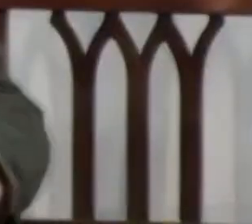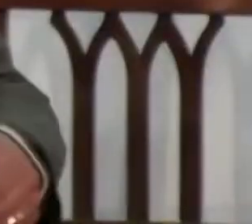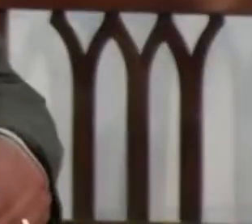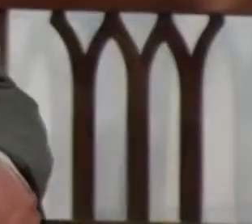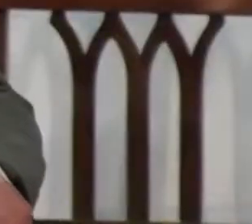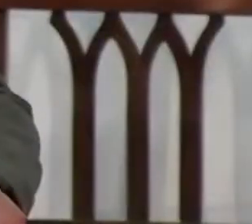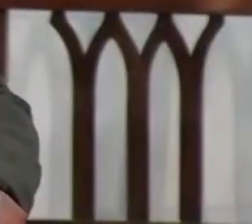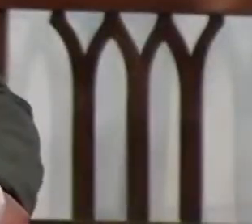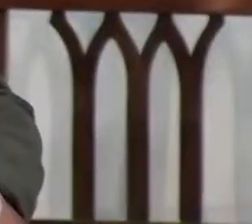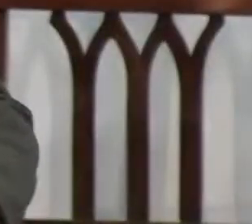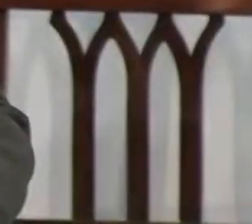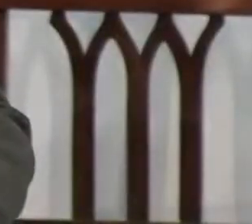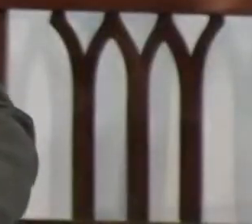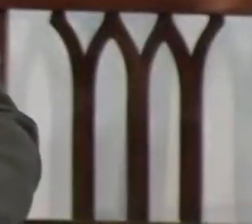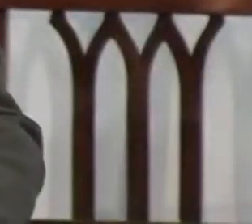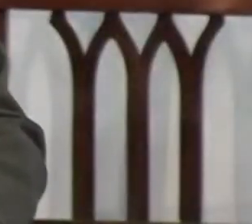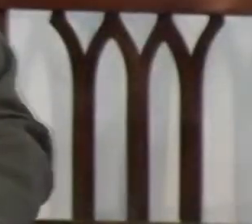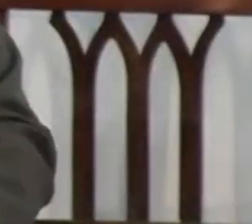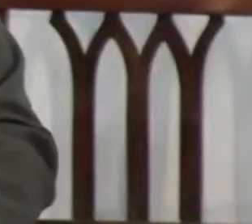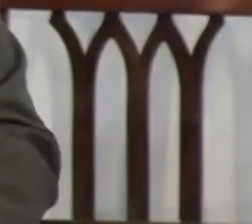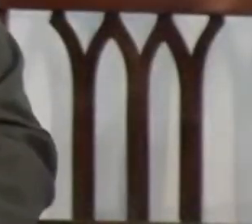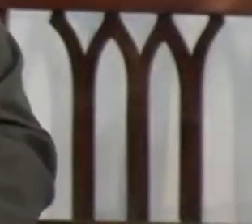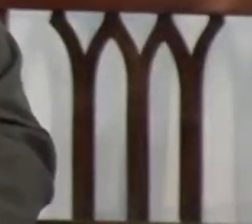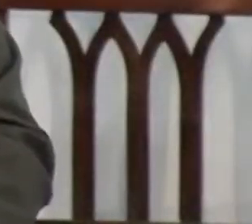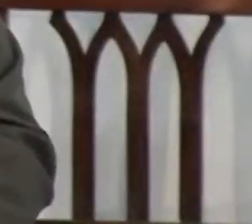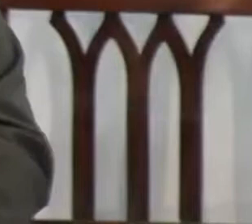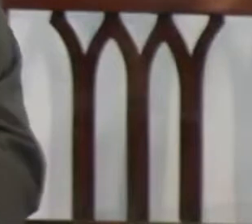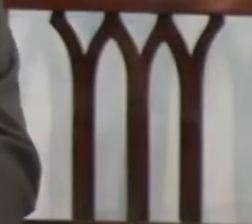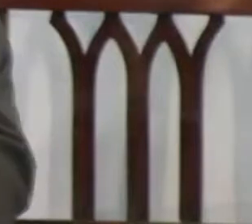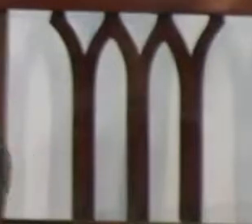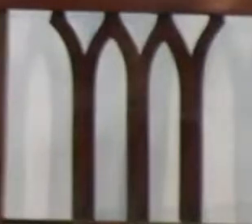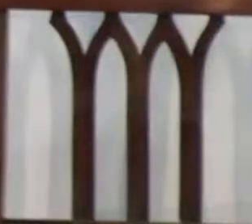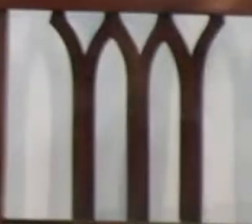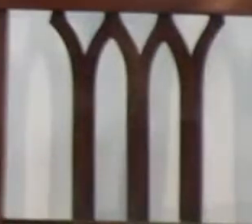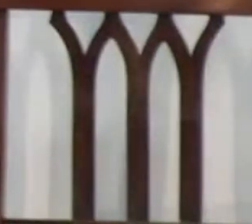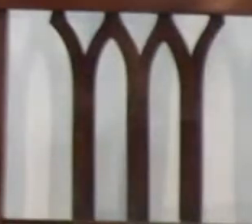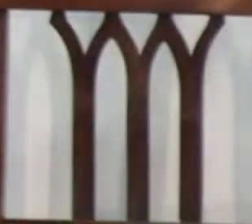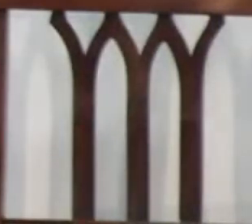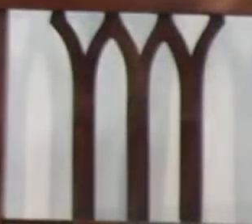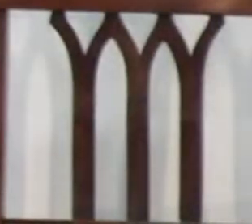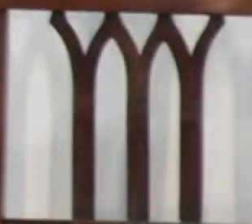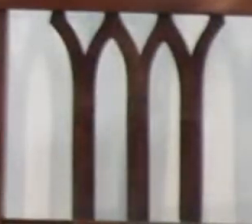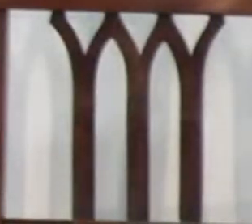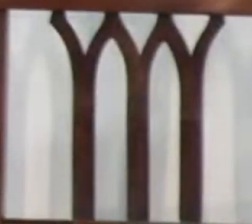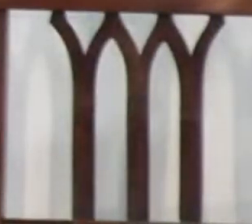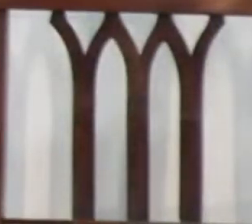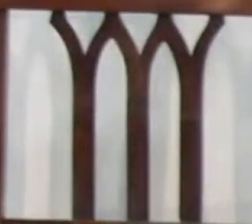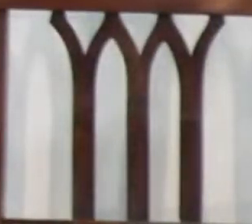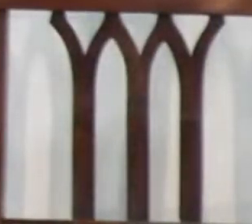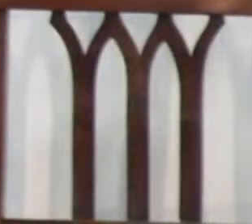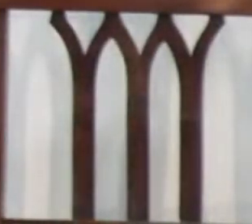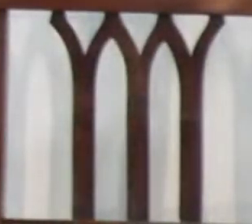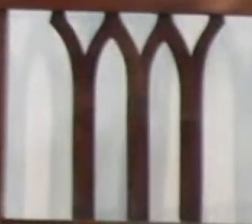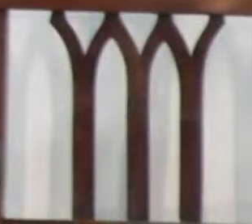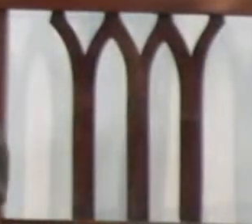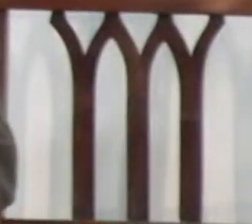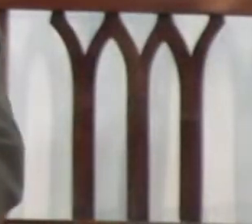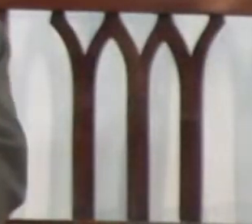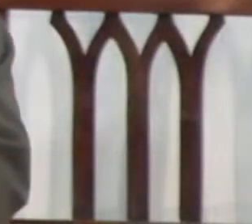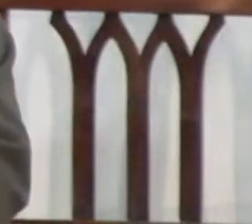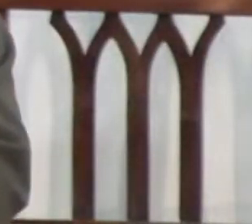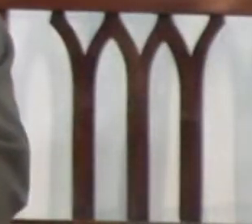Quero convidar os irmãos a que abram a palavra do Senhor na Epístola de Paulo aos Gálatas, no capítulo